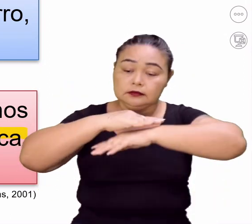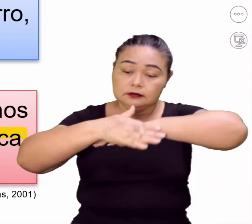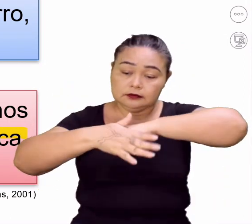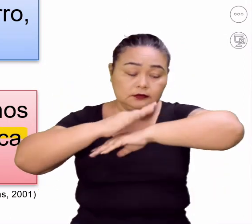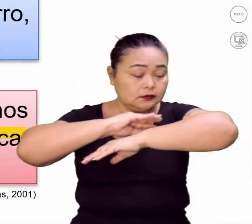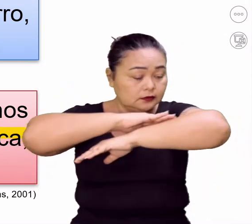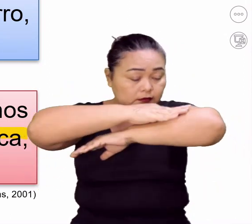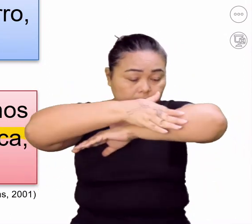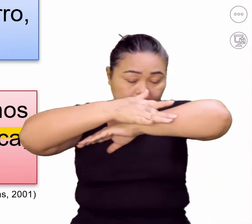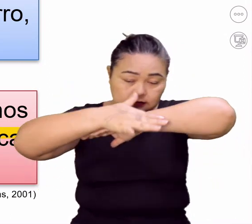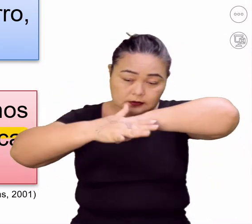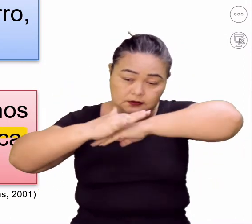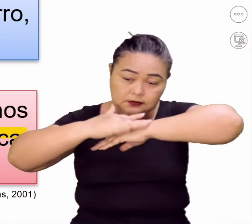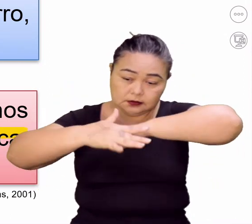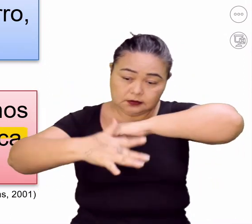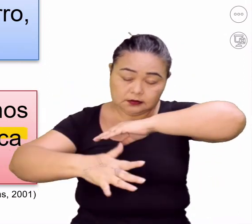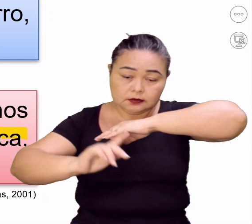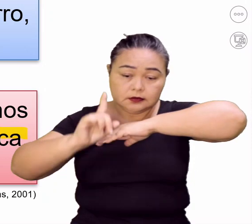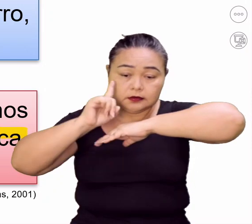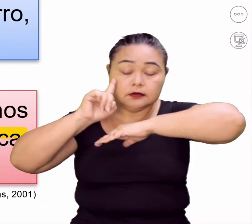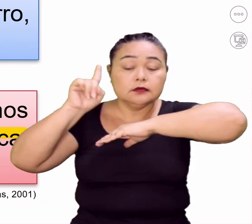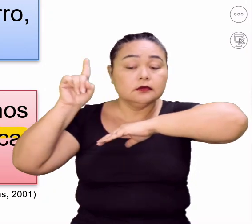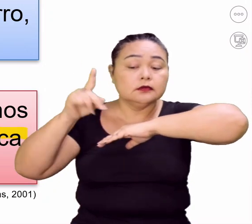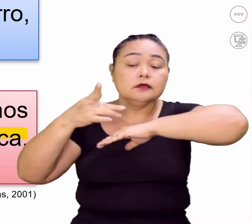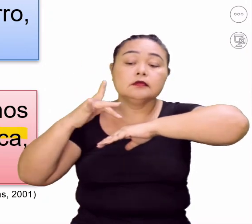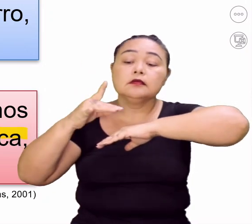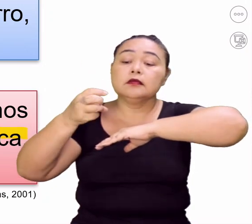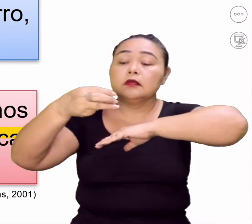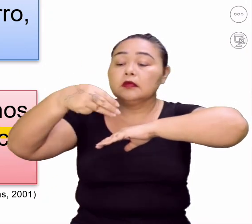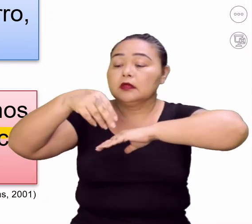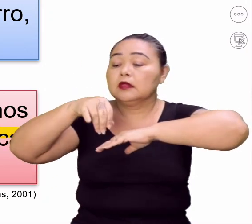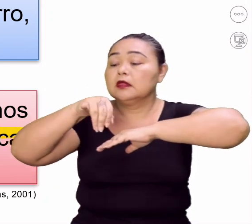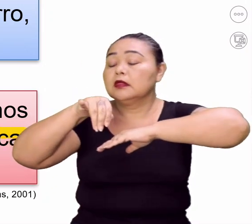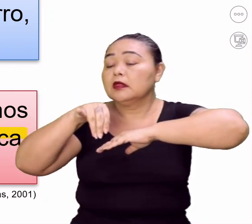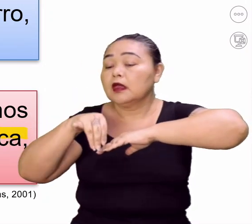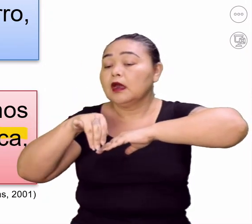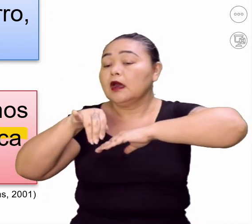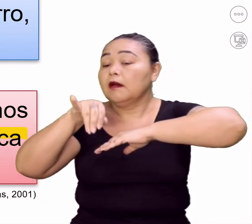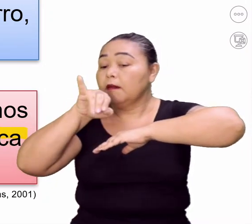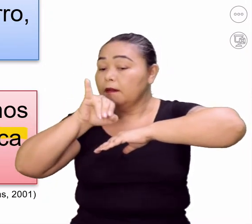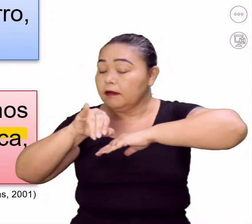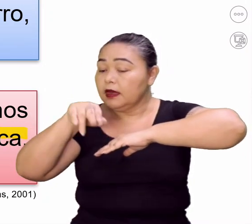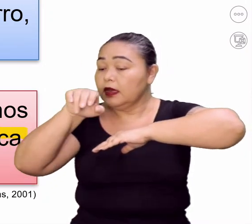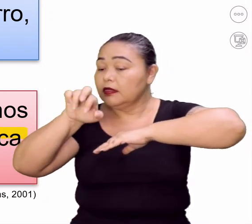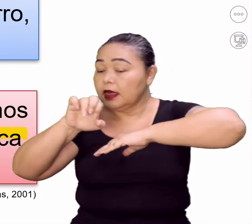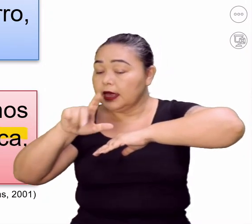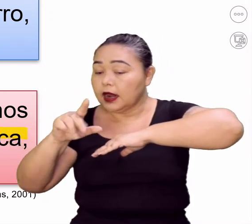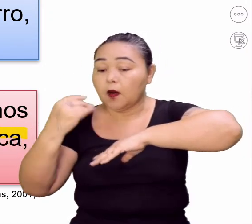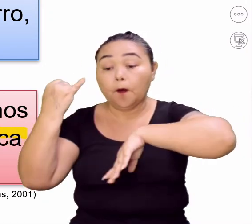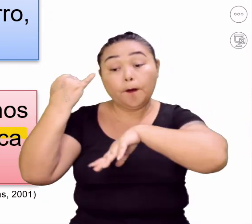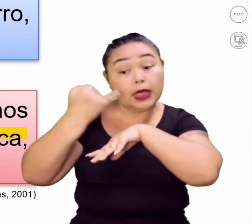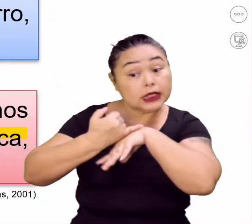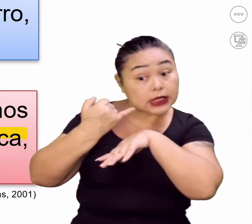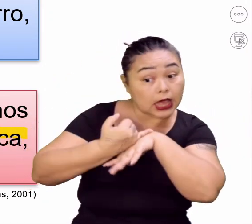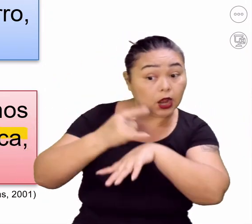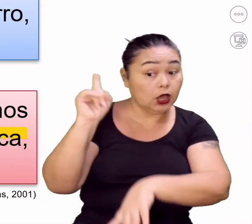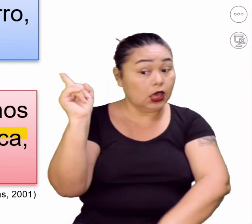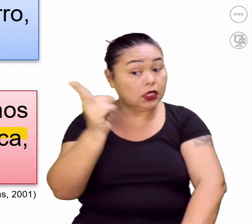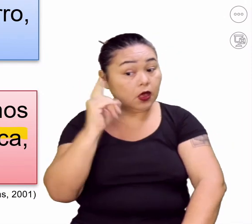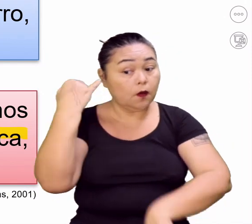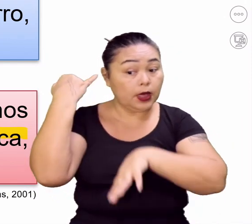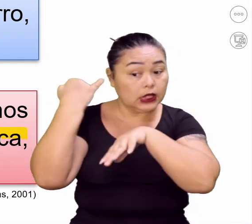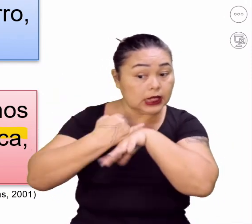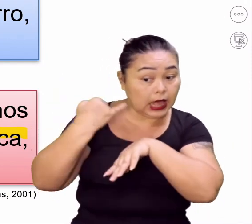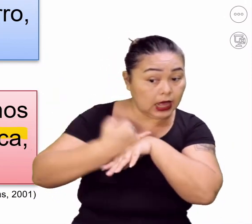cristalinos, né, professor Jorge? Isso aí. Então, os minerais metálicos e não metálicos encontramos nas